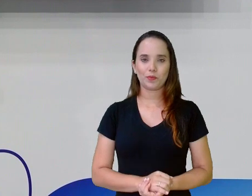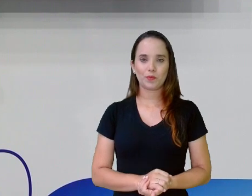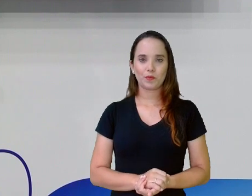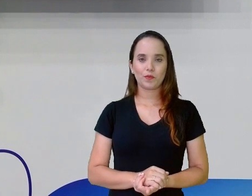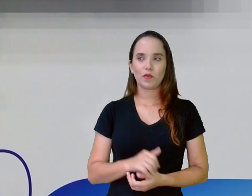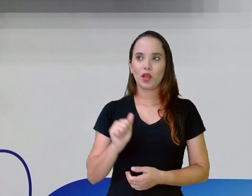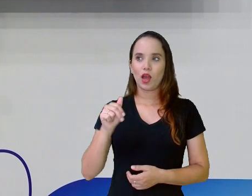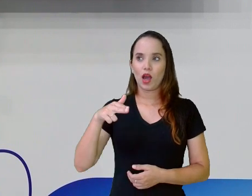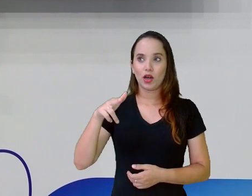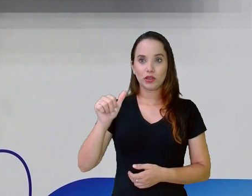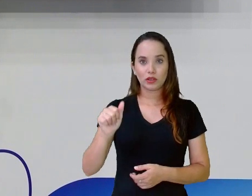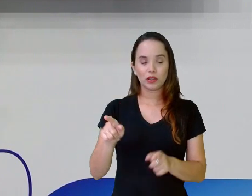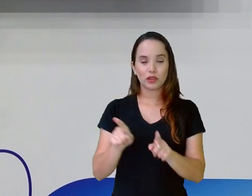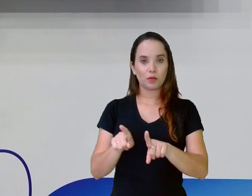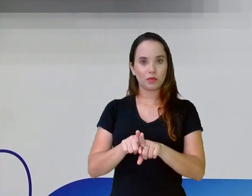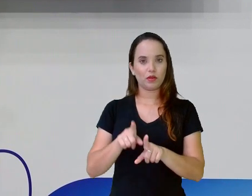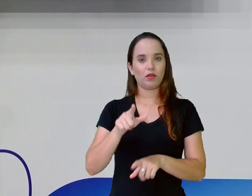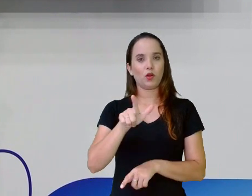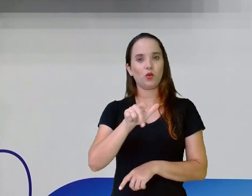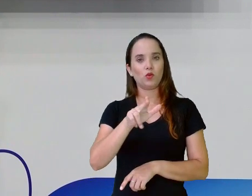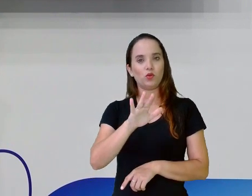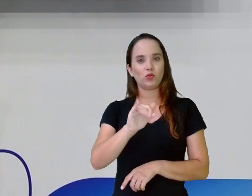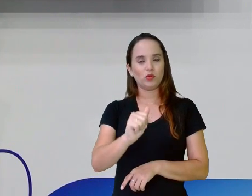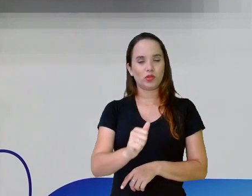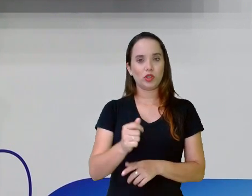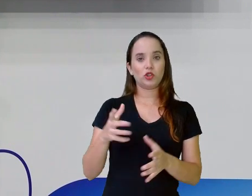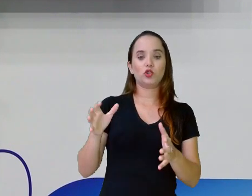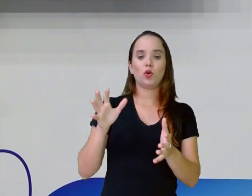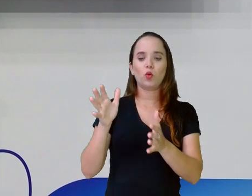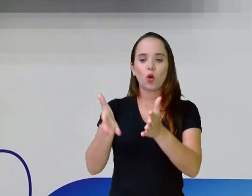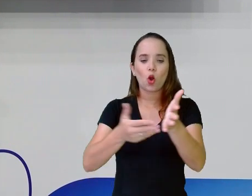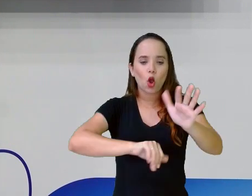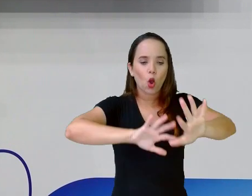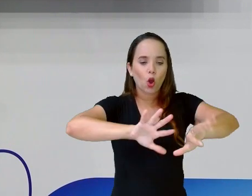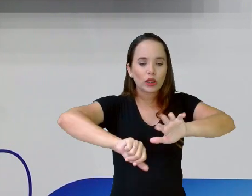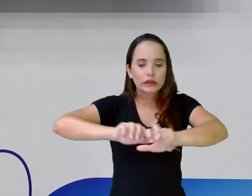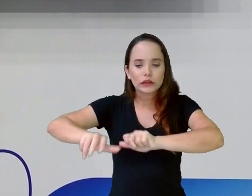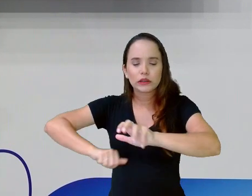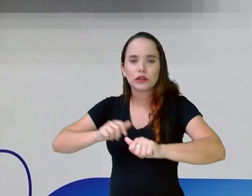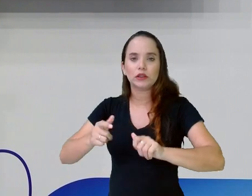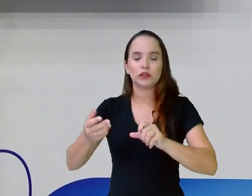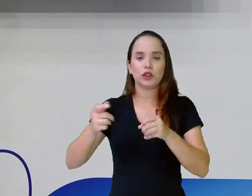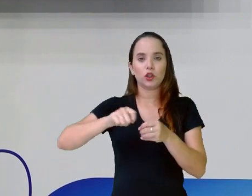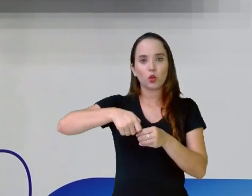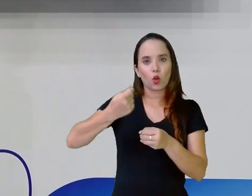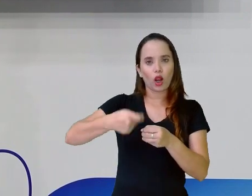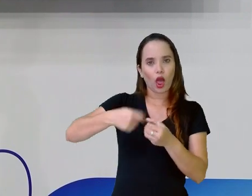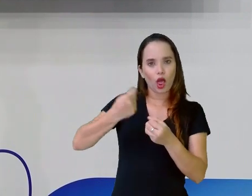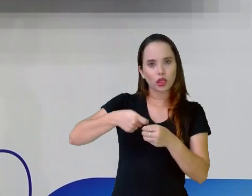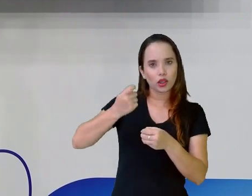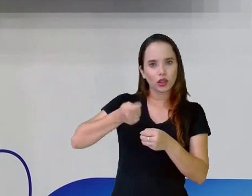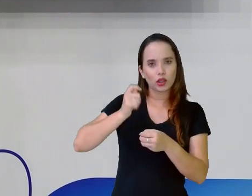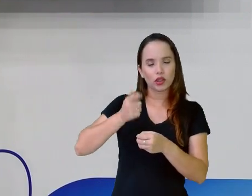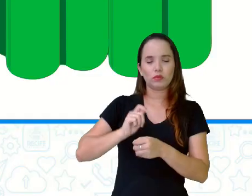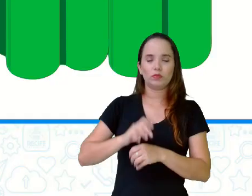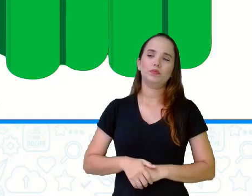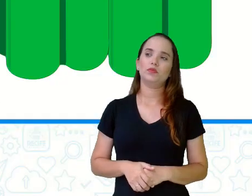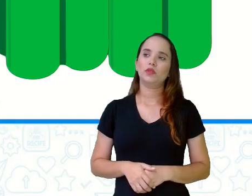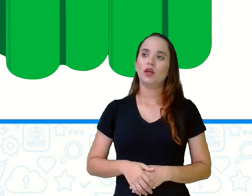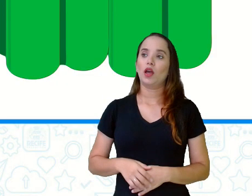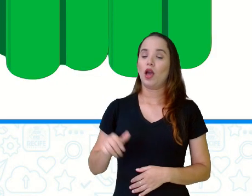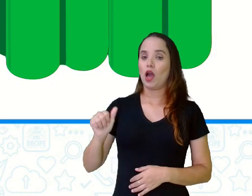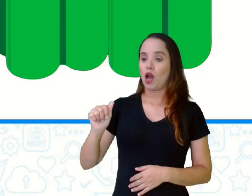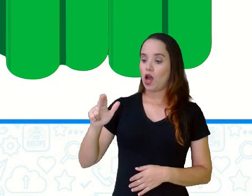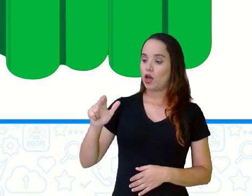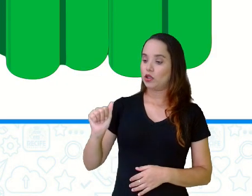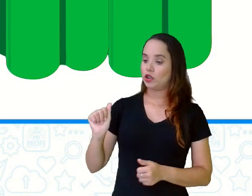Ana e Lúcia estão juntando latinhas de alumínio para uma campanha de arrecadação. Ana juntou 216